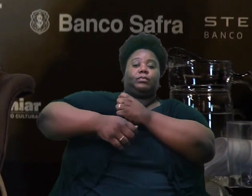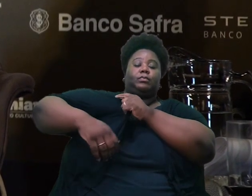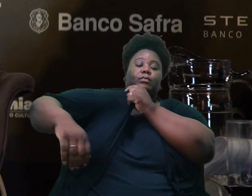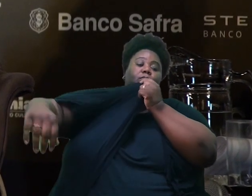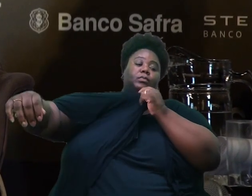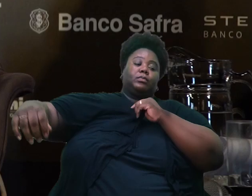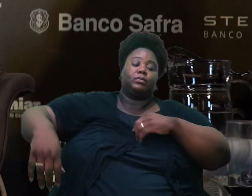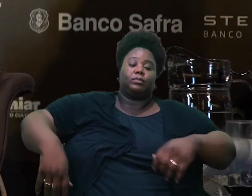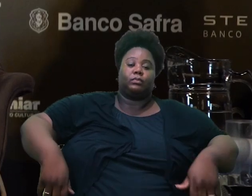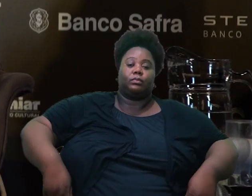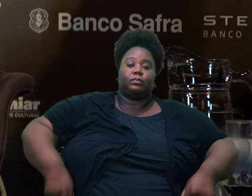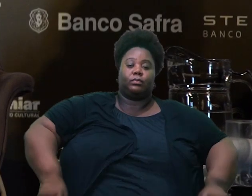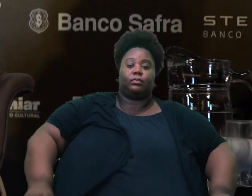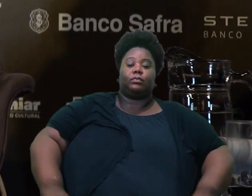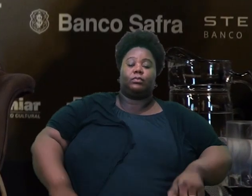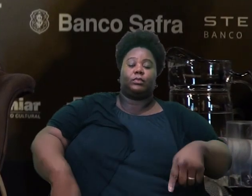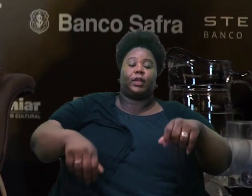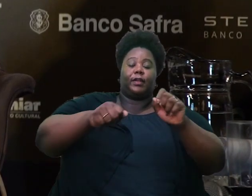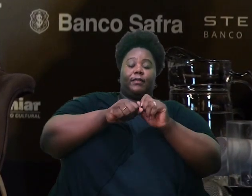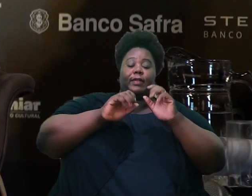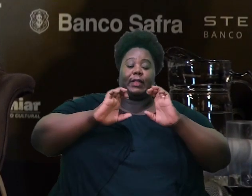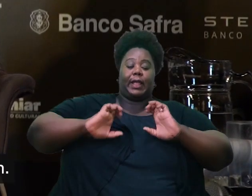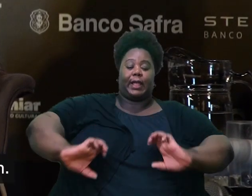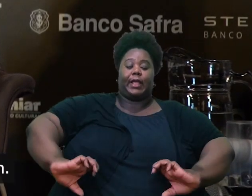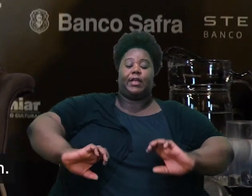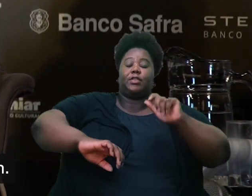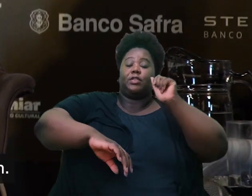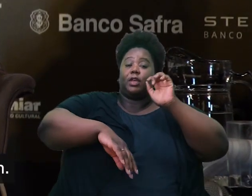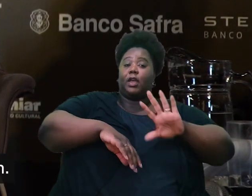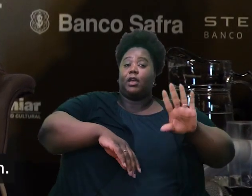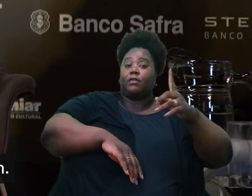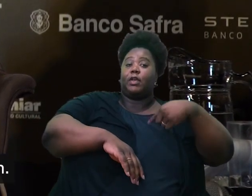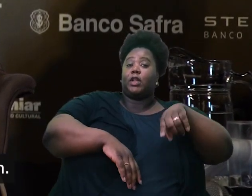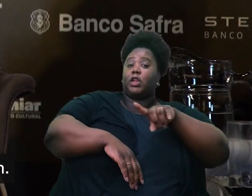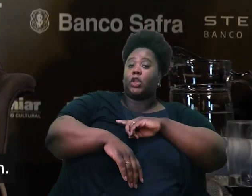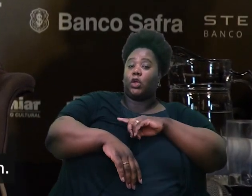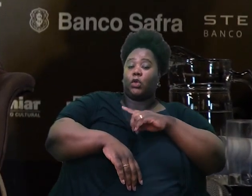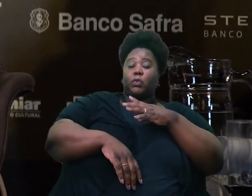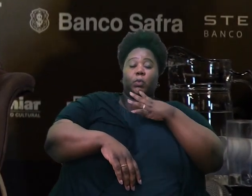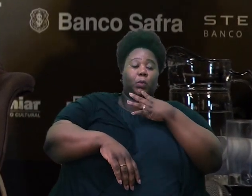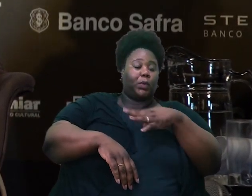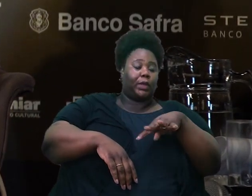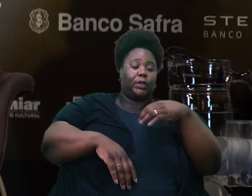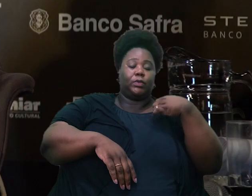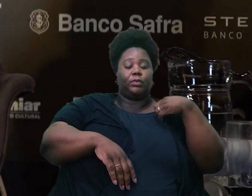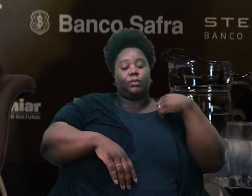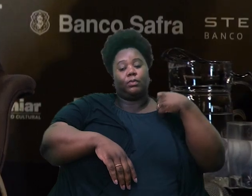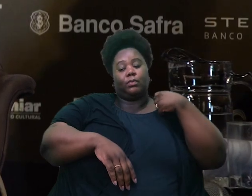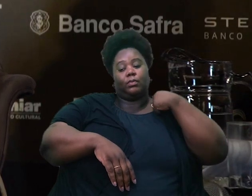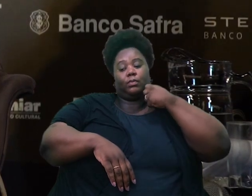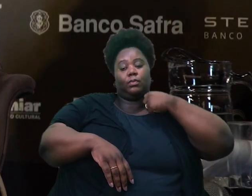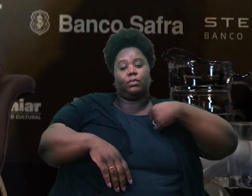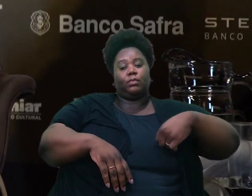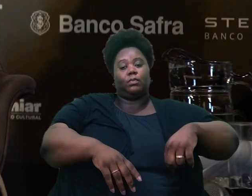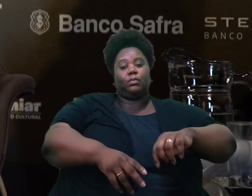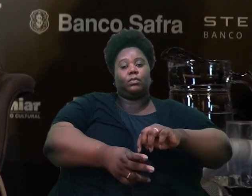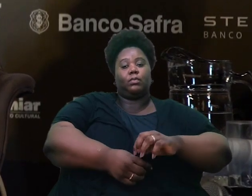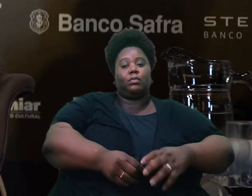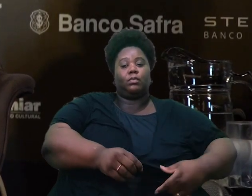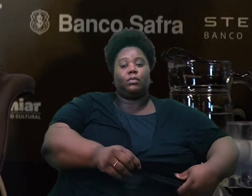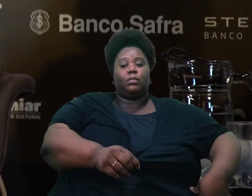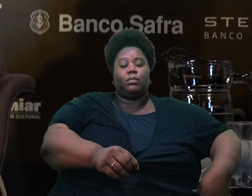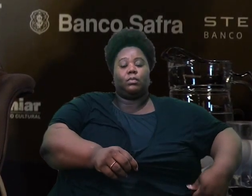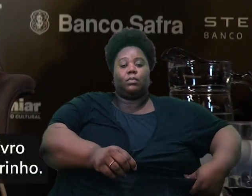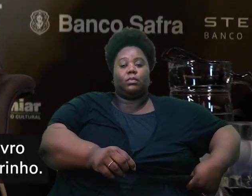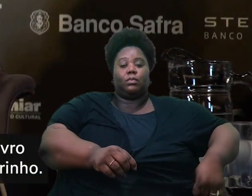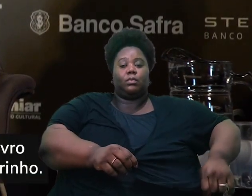né? Da ética africana, que muitos de nós não conhecem. Então, isso está aí outra propaganda,